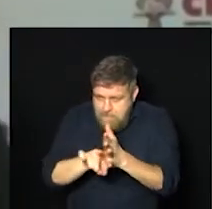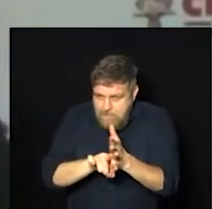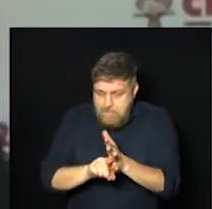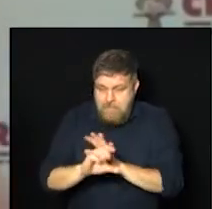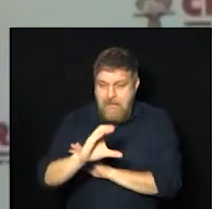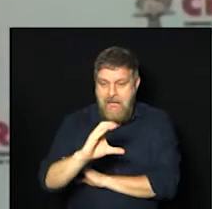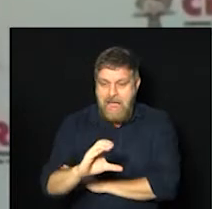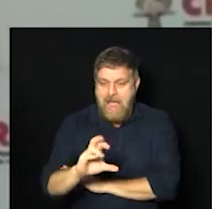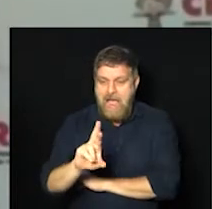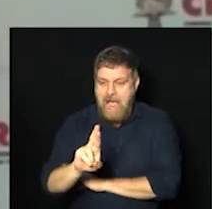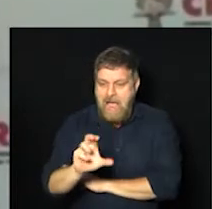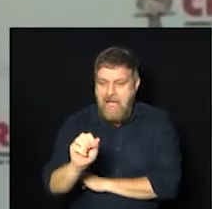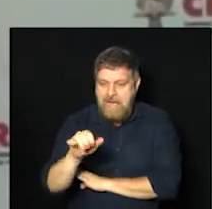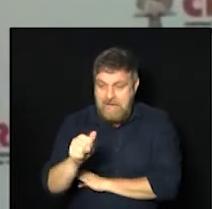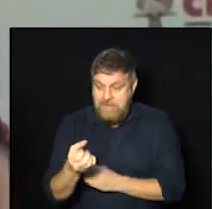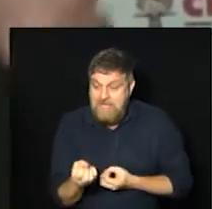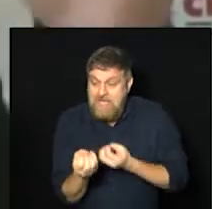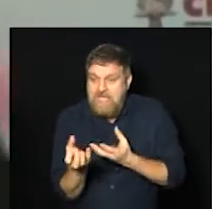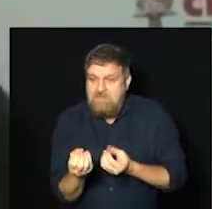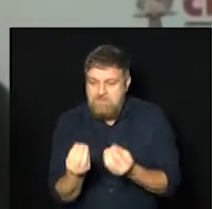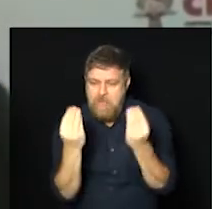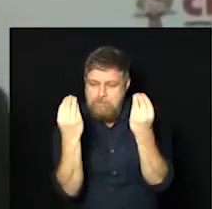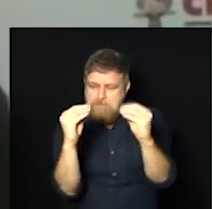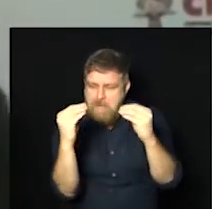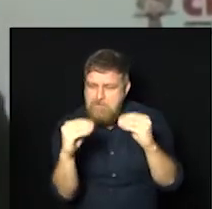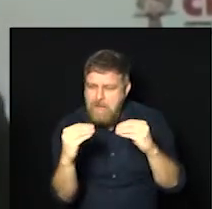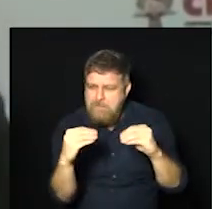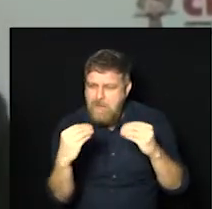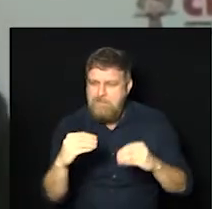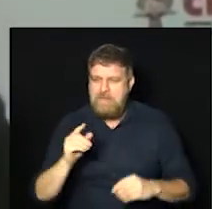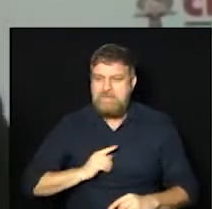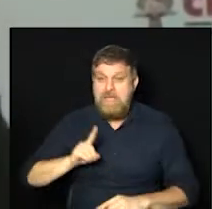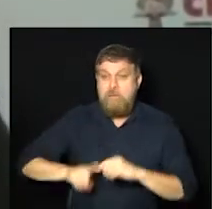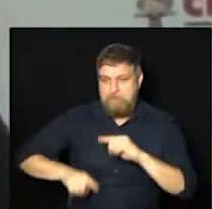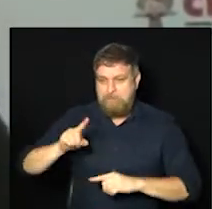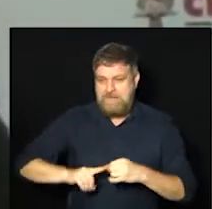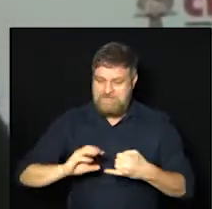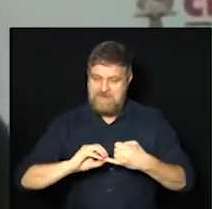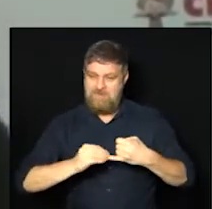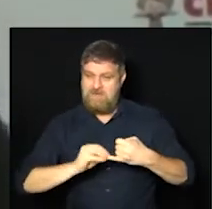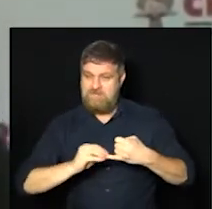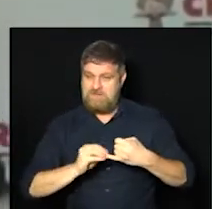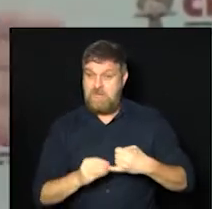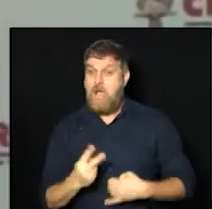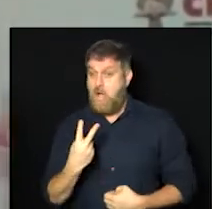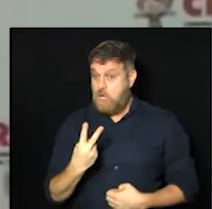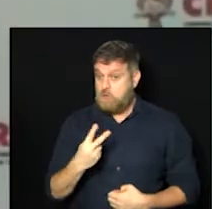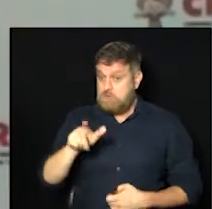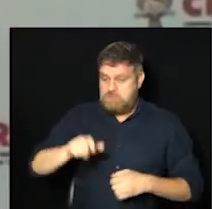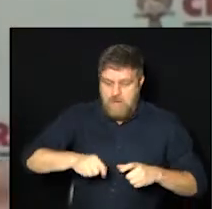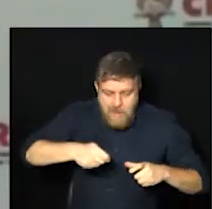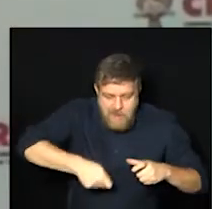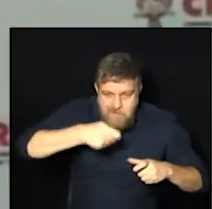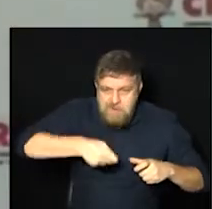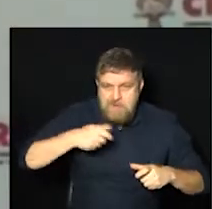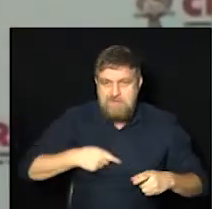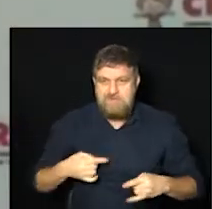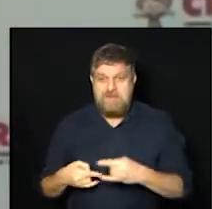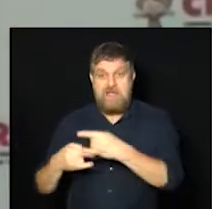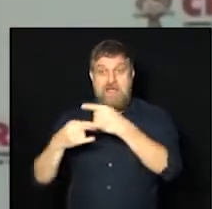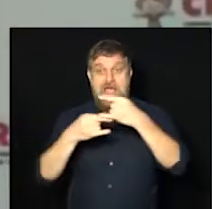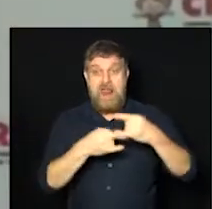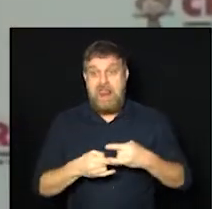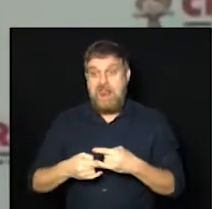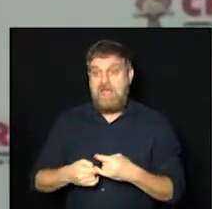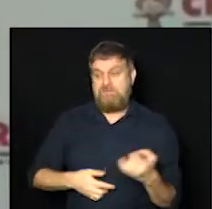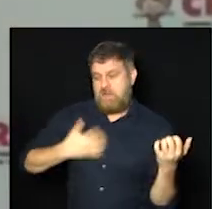cramicampinas.org.br, vão ter todas as informações, recebe lá o kit da feijoada para comer para duas pessoas e tem a live de dois violeiros ainda, vai ser